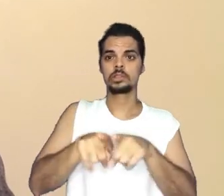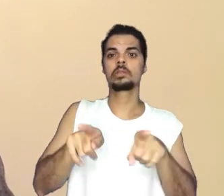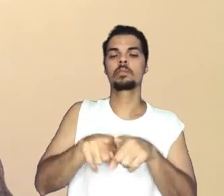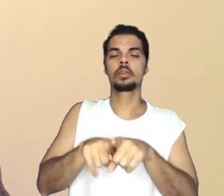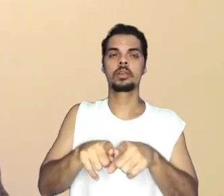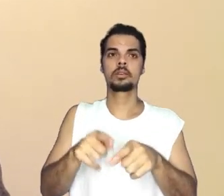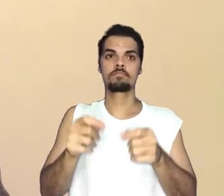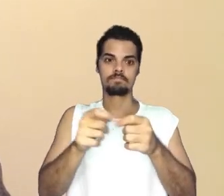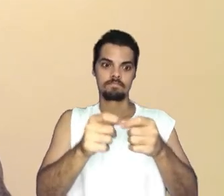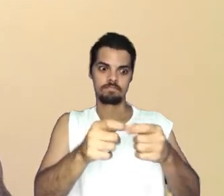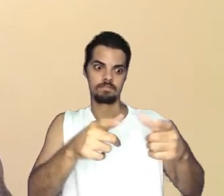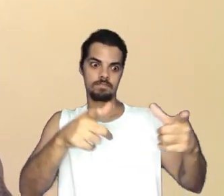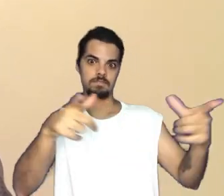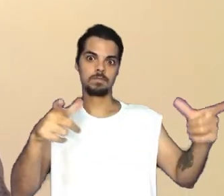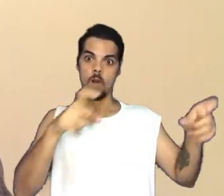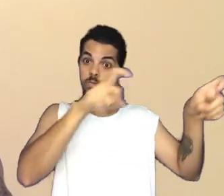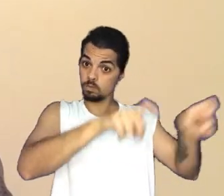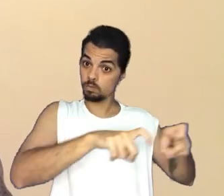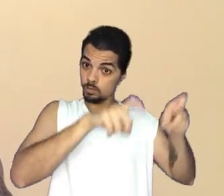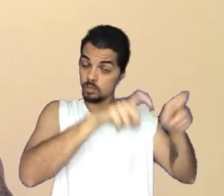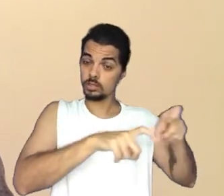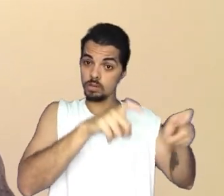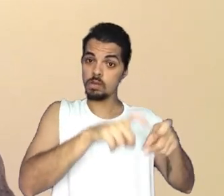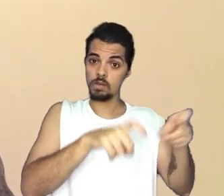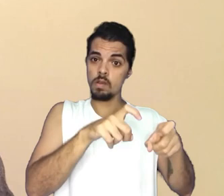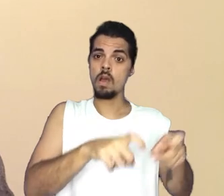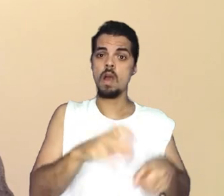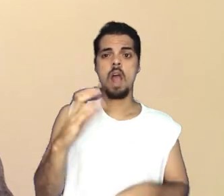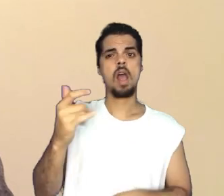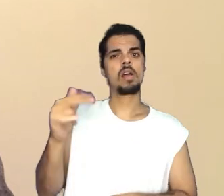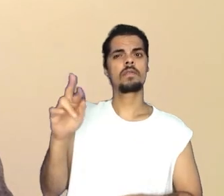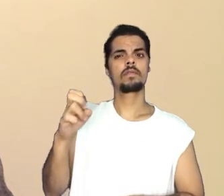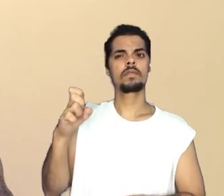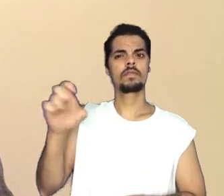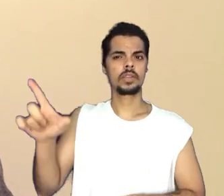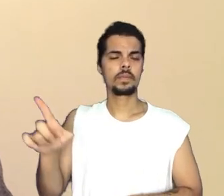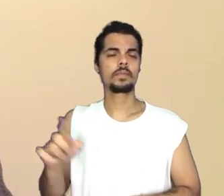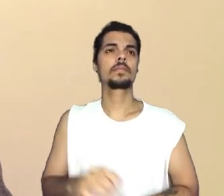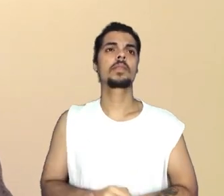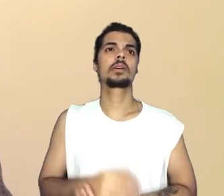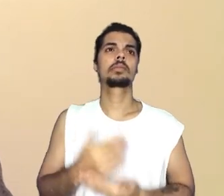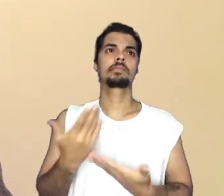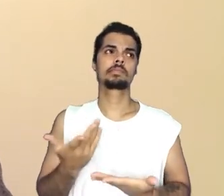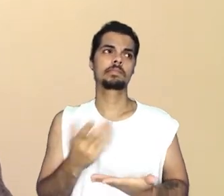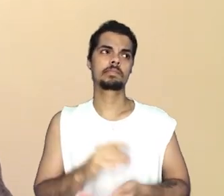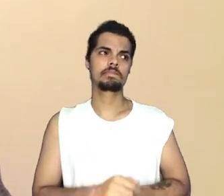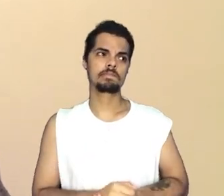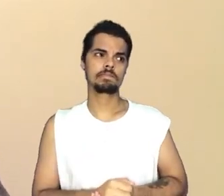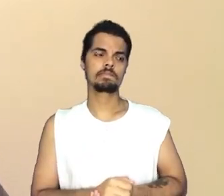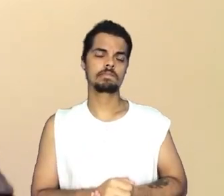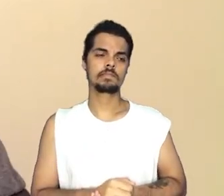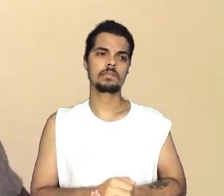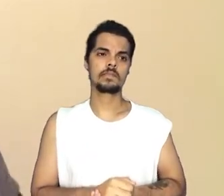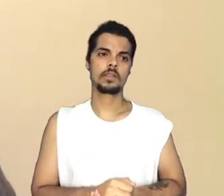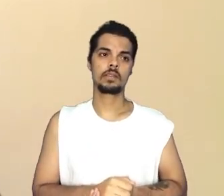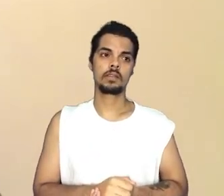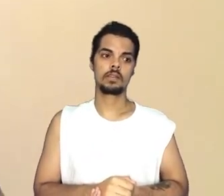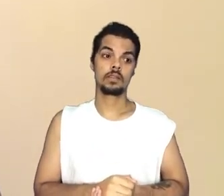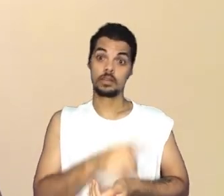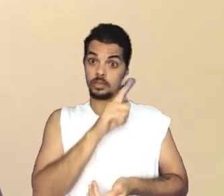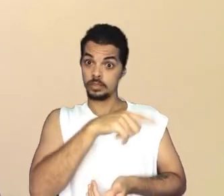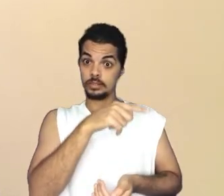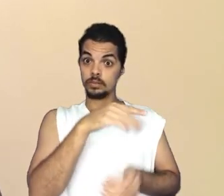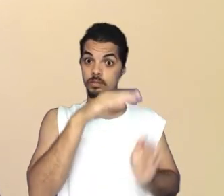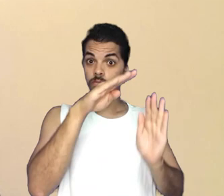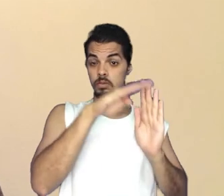do café após a chegada desses franceses, usando como exemplo a questão da Tijuca, né? E o fato